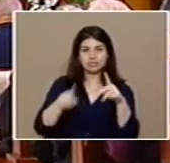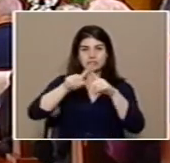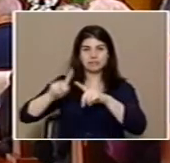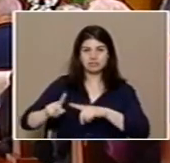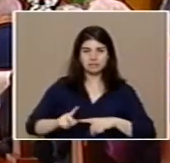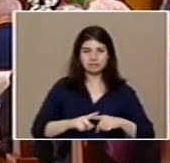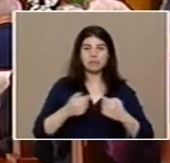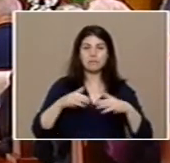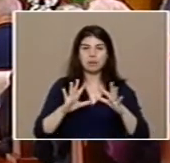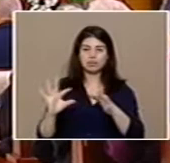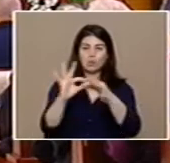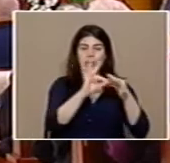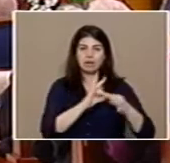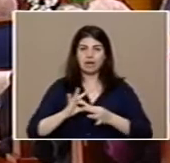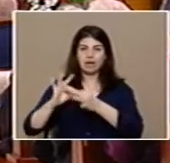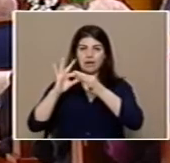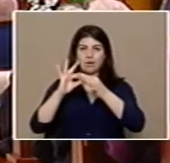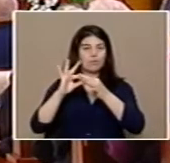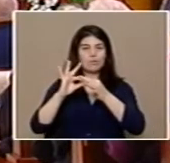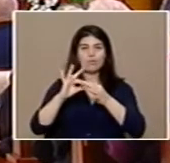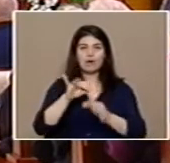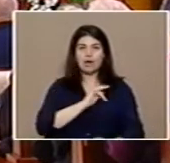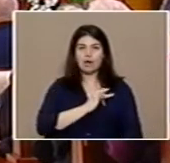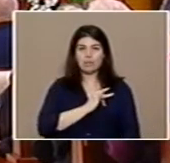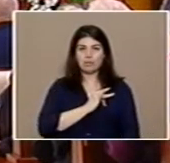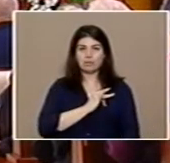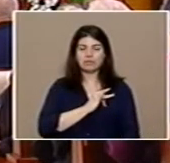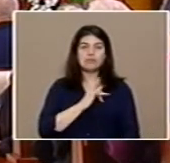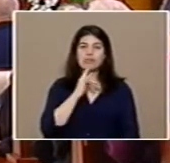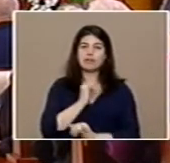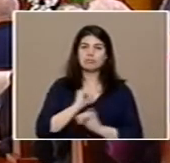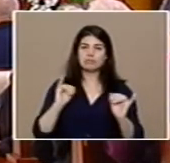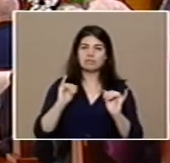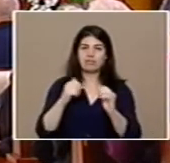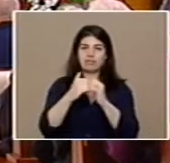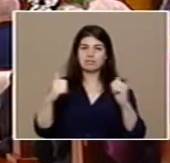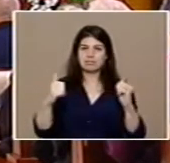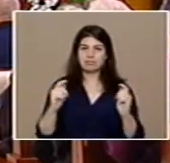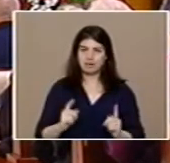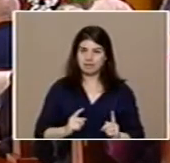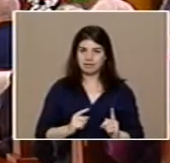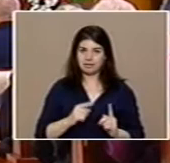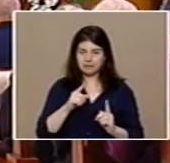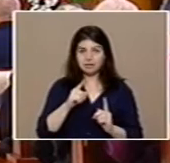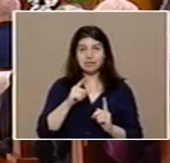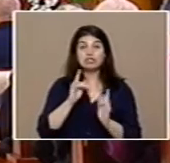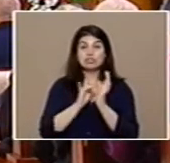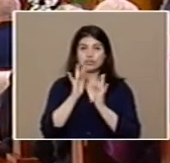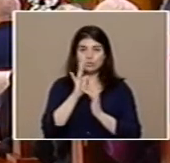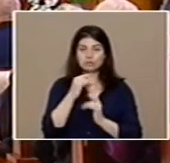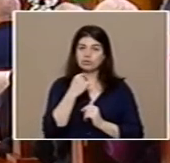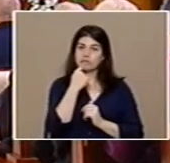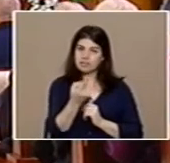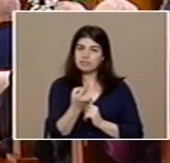numa união de amor que nada nem ninguém nos separa então este é o sentido das palavras de